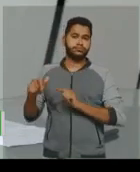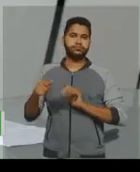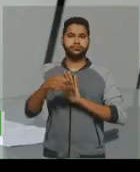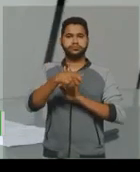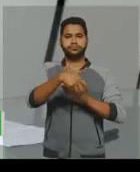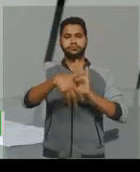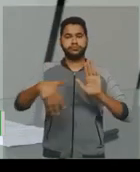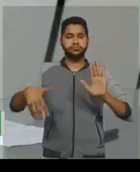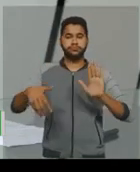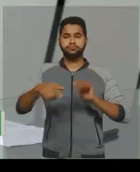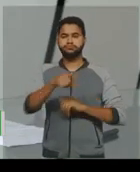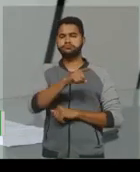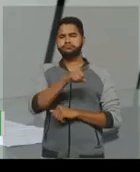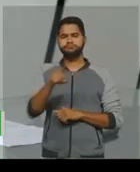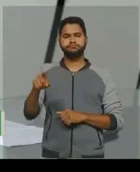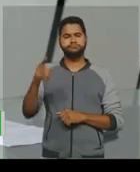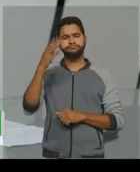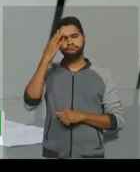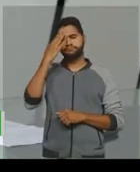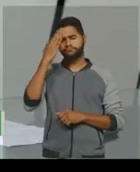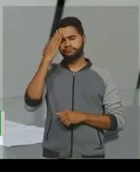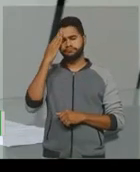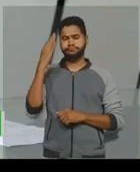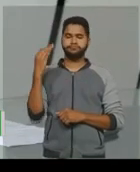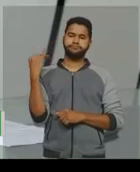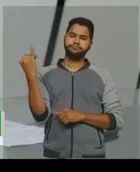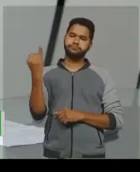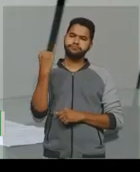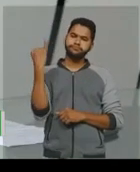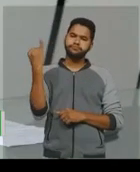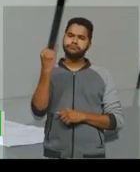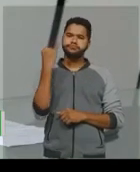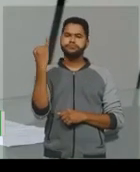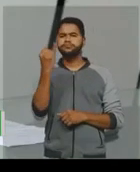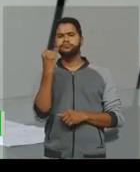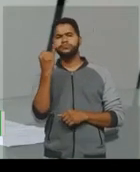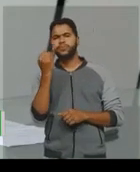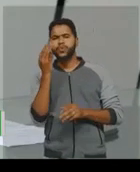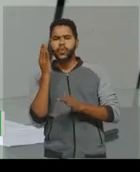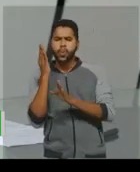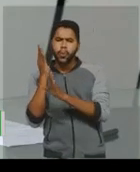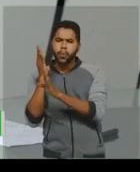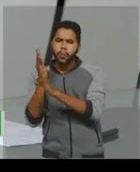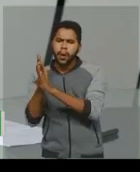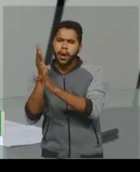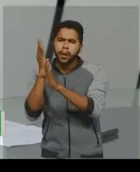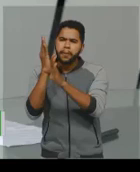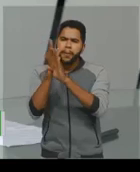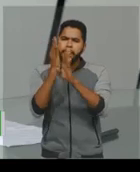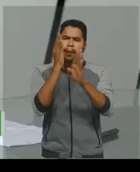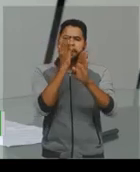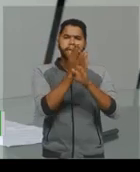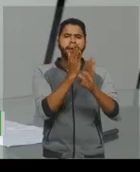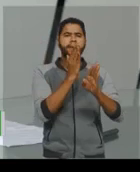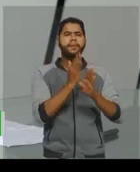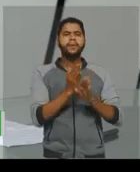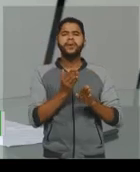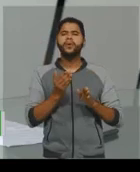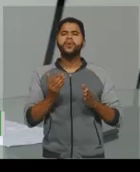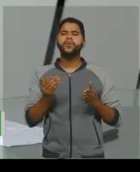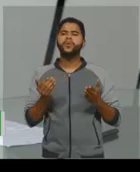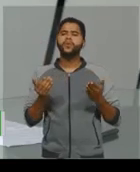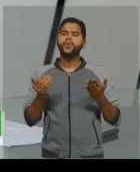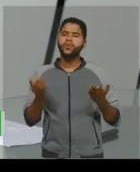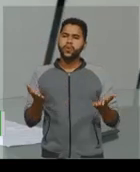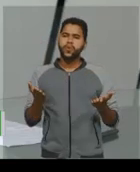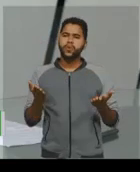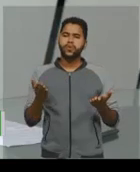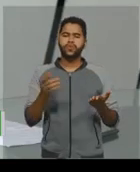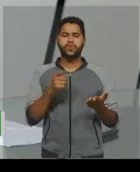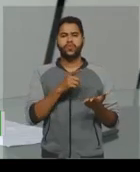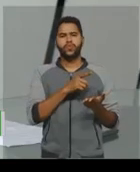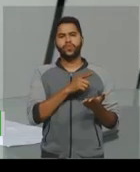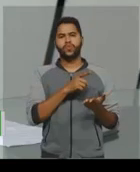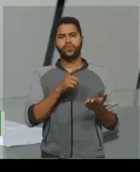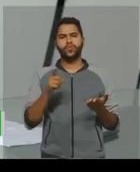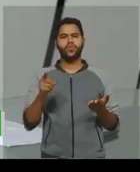precisa saber a importância, identificar qual é a figura de linguagem para